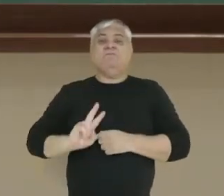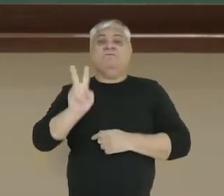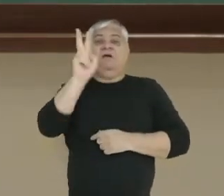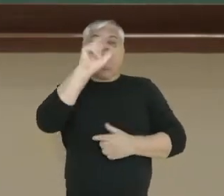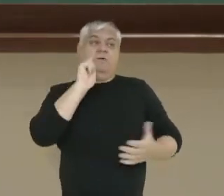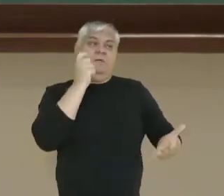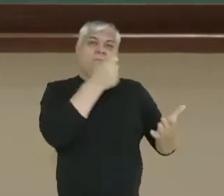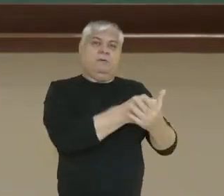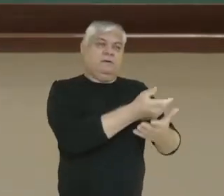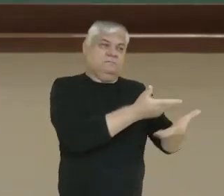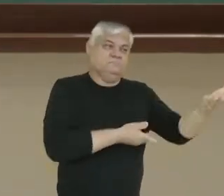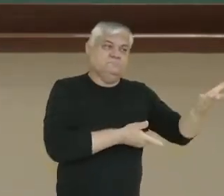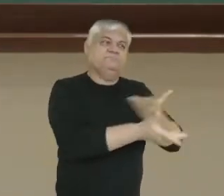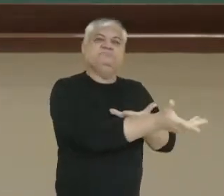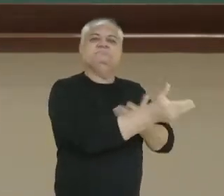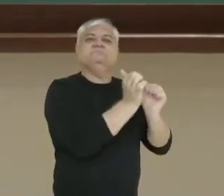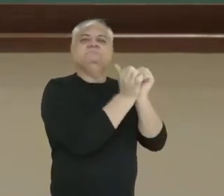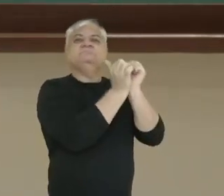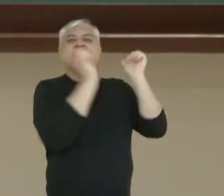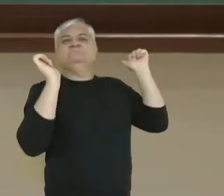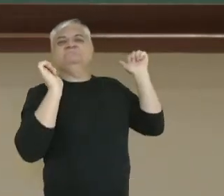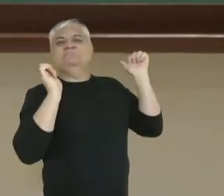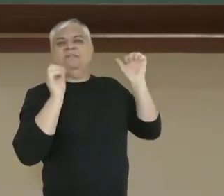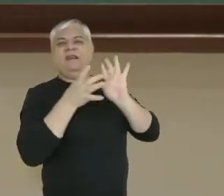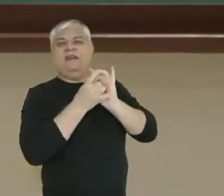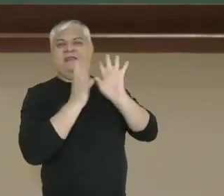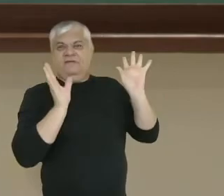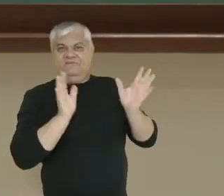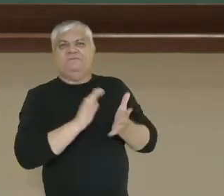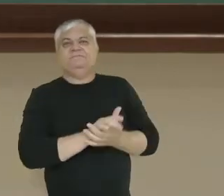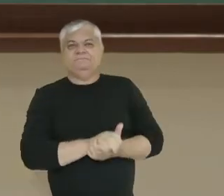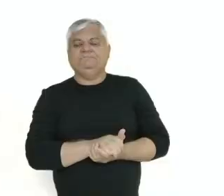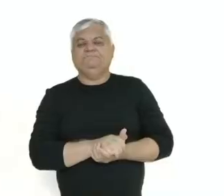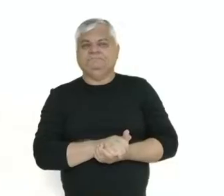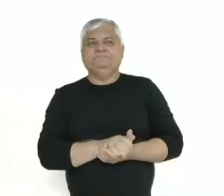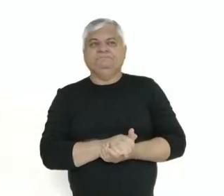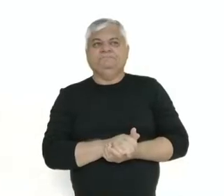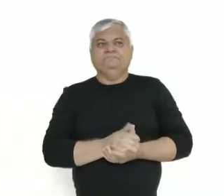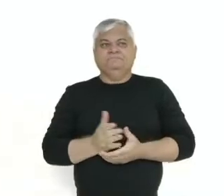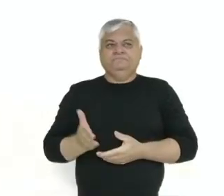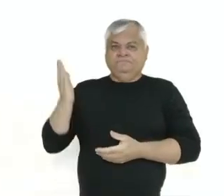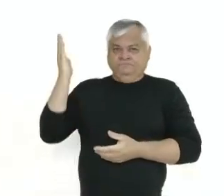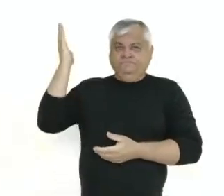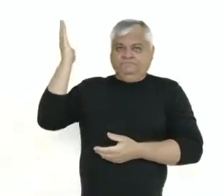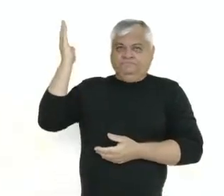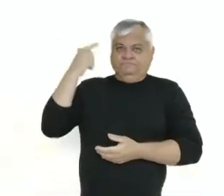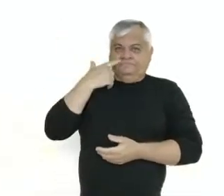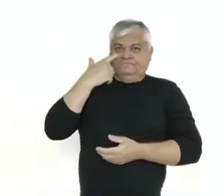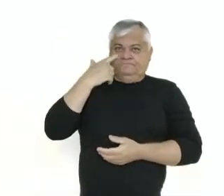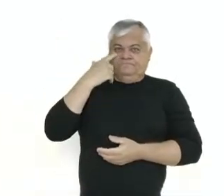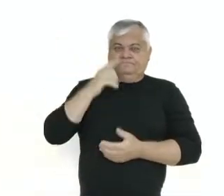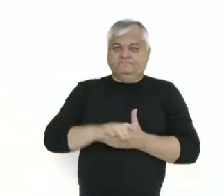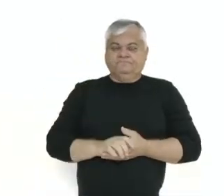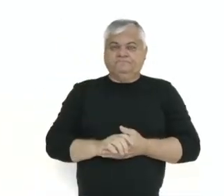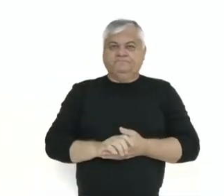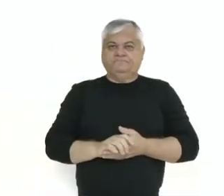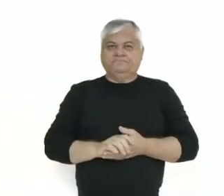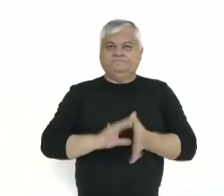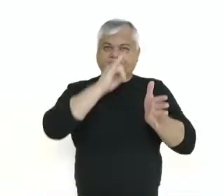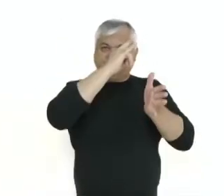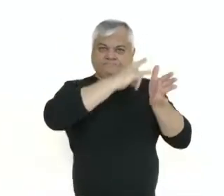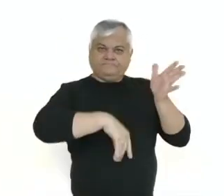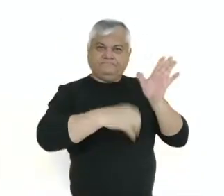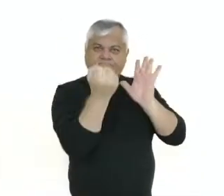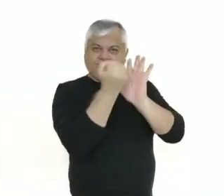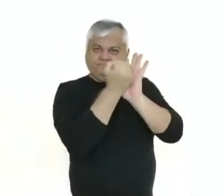para libertar um pequeno número, né, de pessoas escravizadas. Aqui a gente tem uma imagem que mostra, então, um exemplar